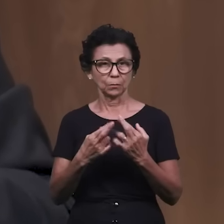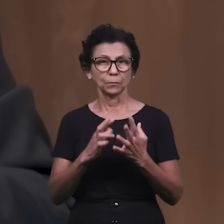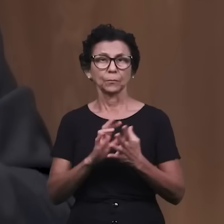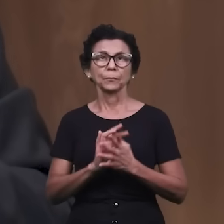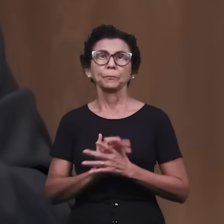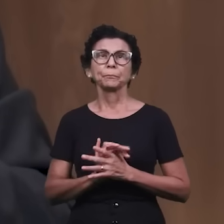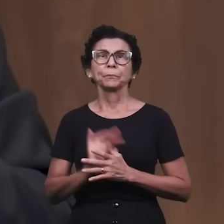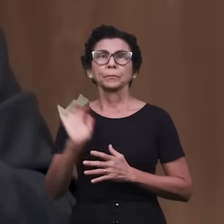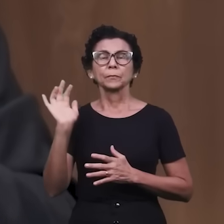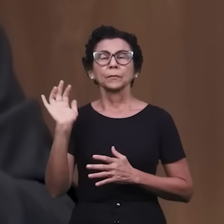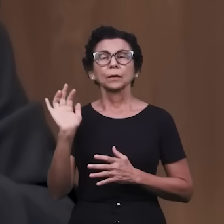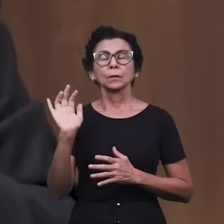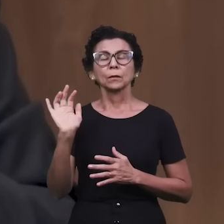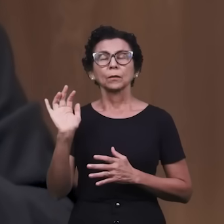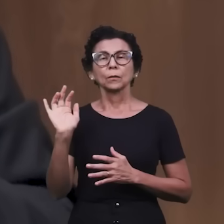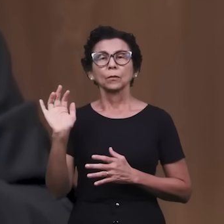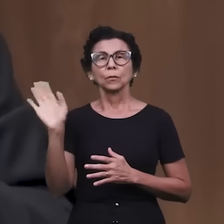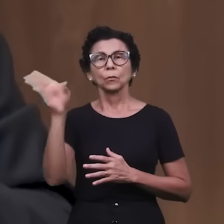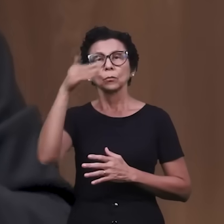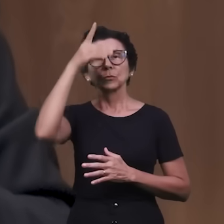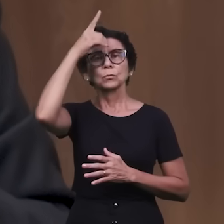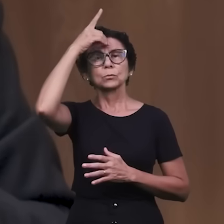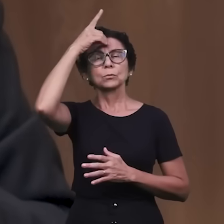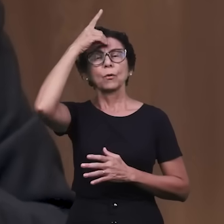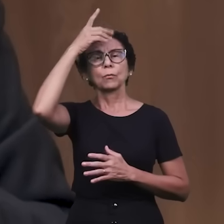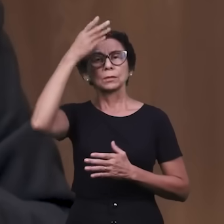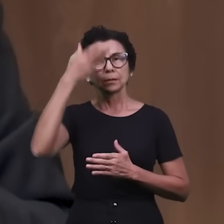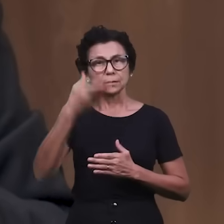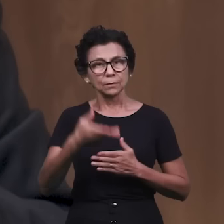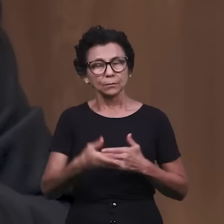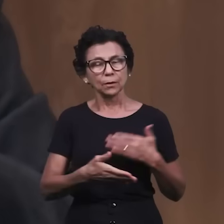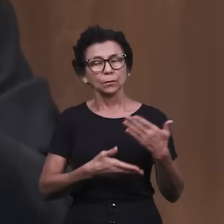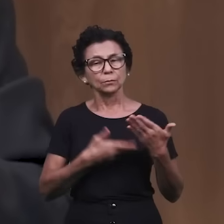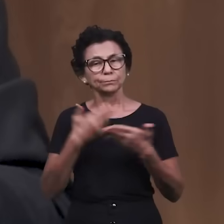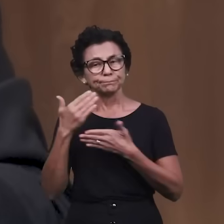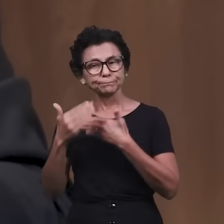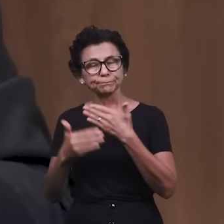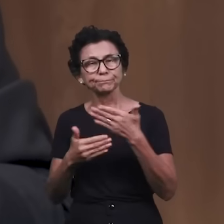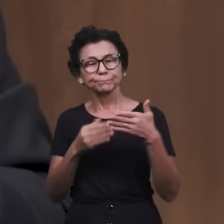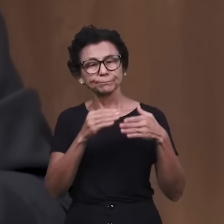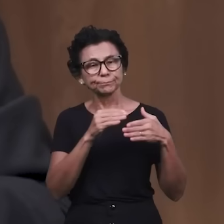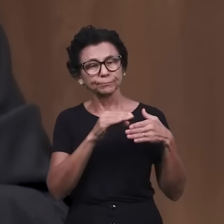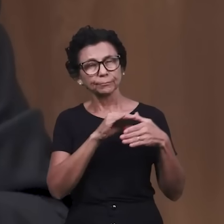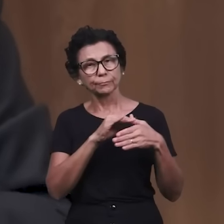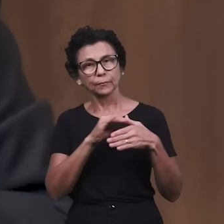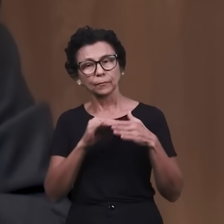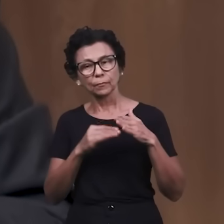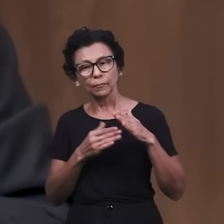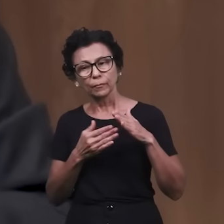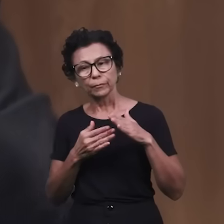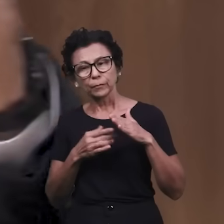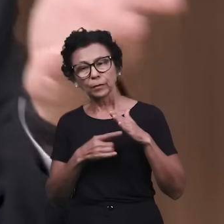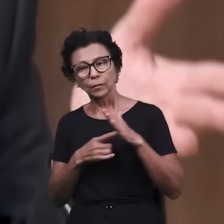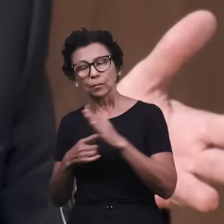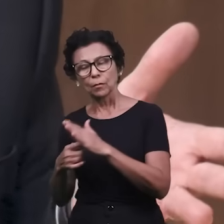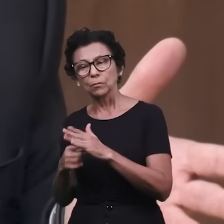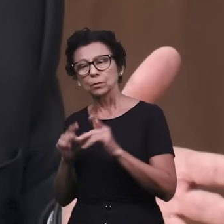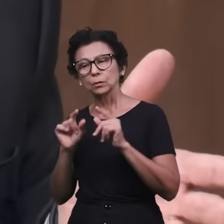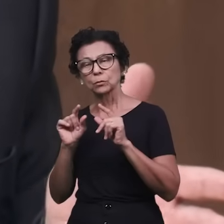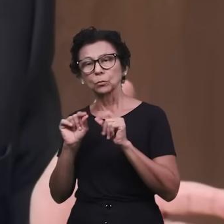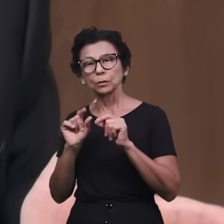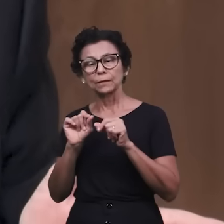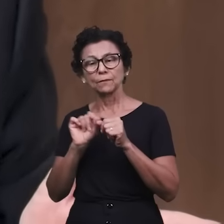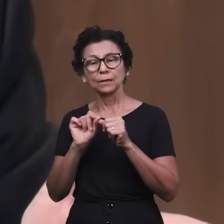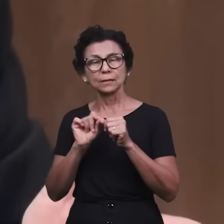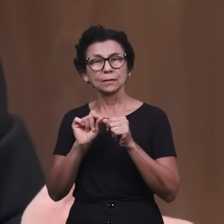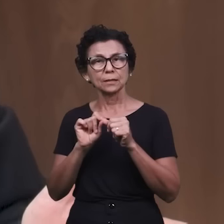liderada pelo exercício dos dons espirituais. Porque os dons vão mostrando, em muitos